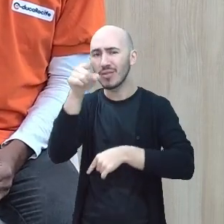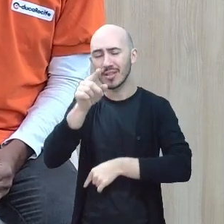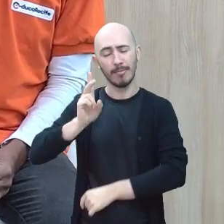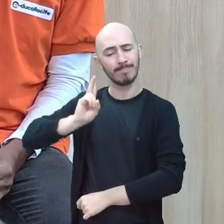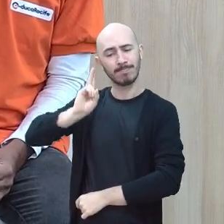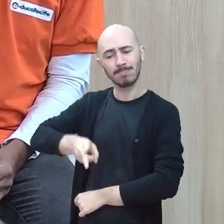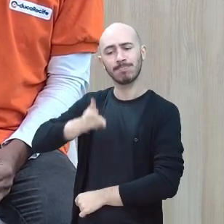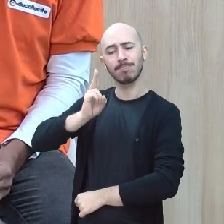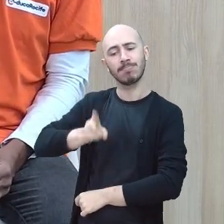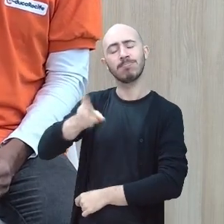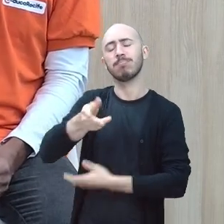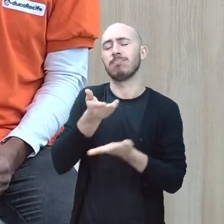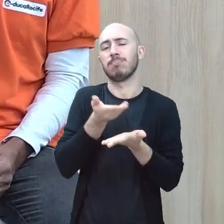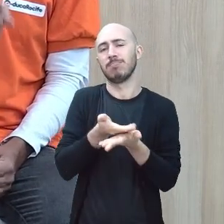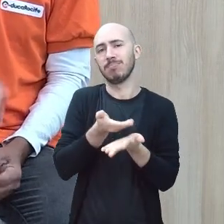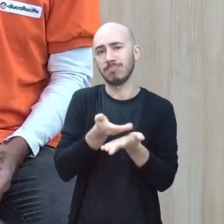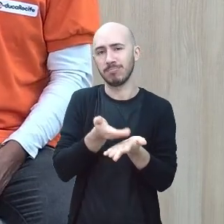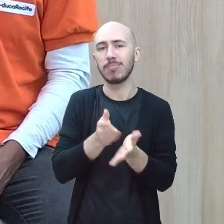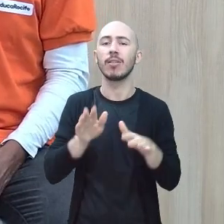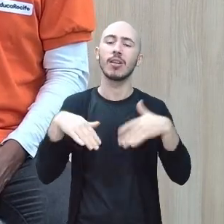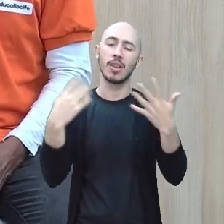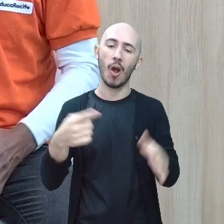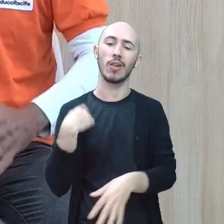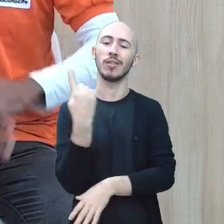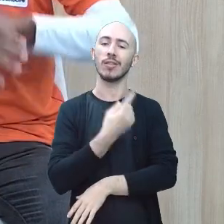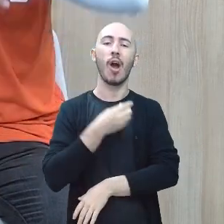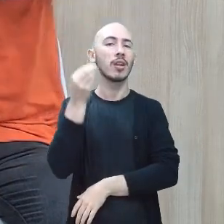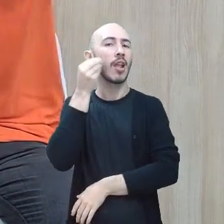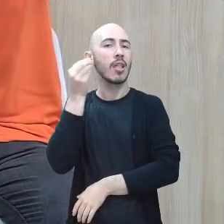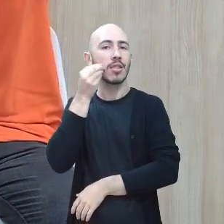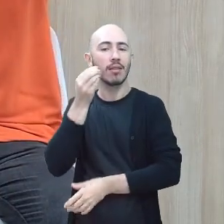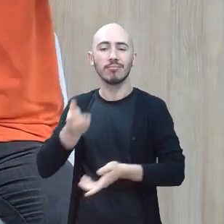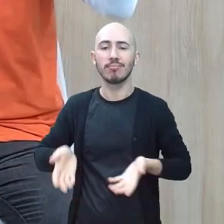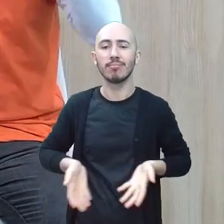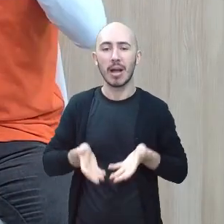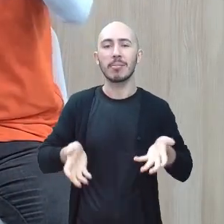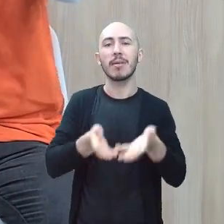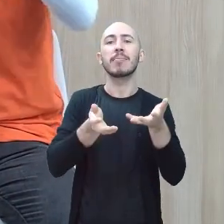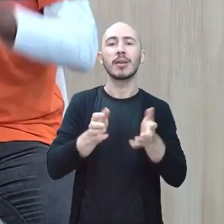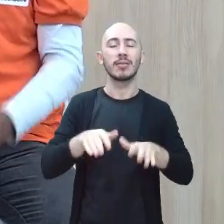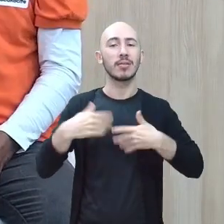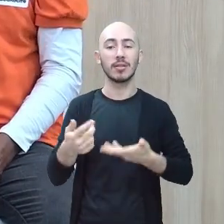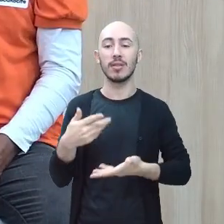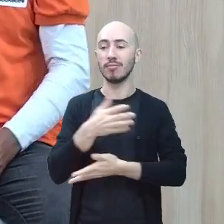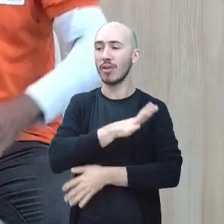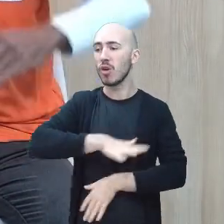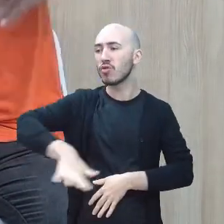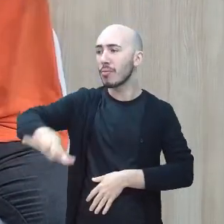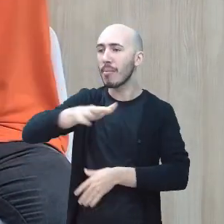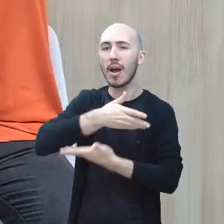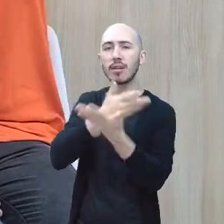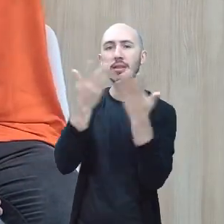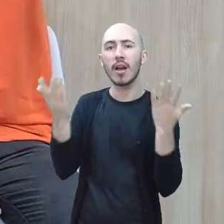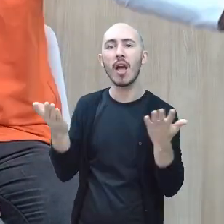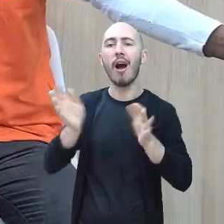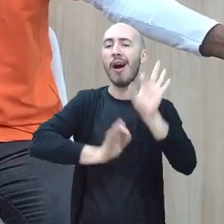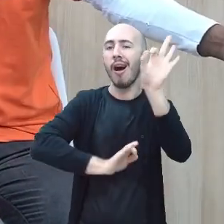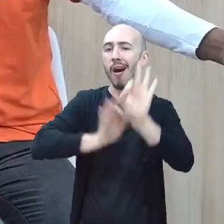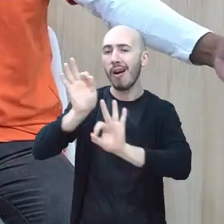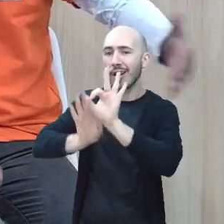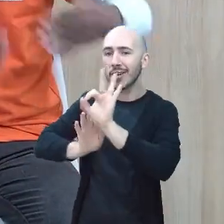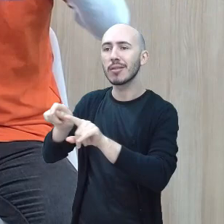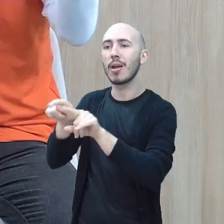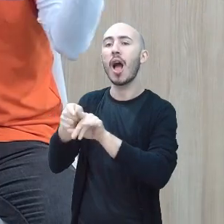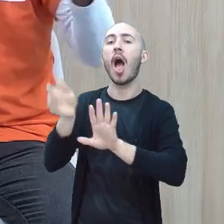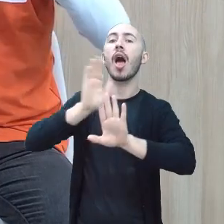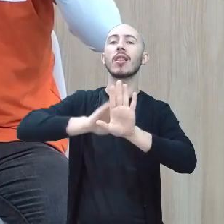estava aí, estudando, e a gente estava tentando fazer o melhor. Isso aqui foi tudo montado só por conta de você, cara. Tem um pessoal que está do outro lado